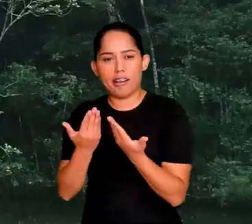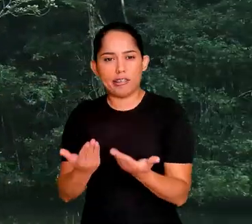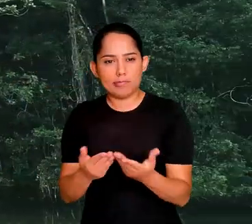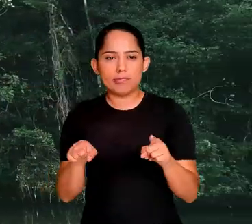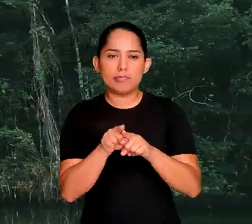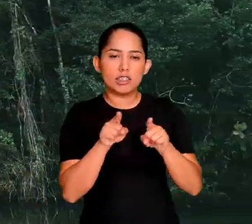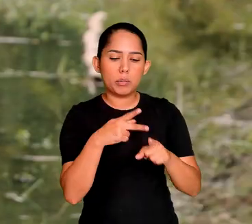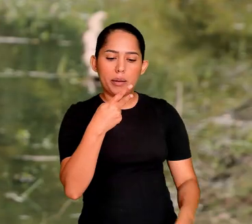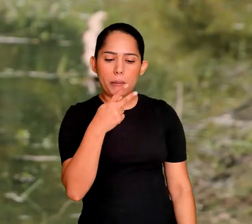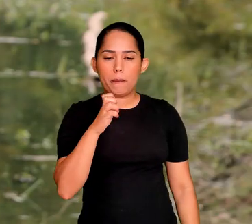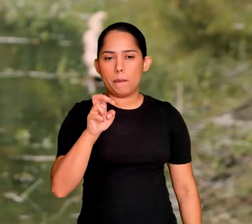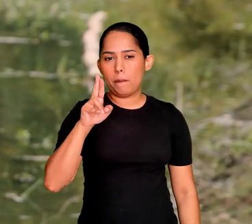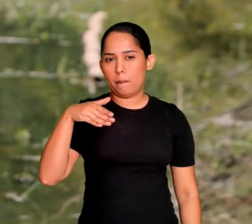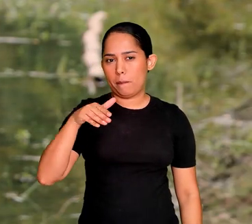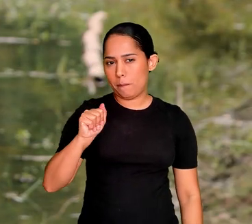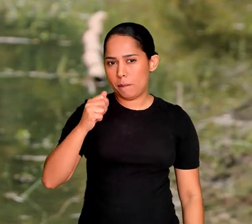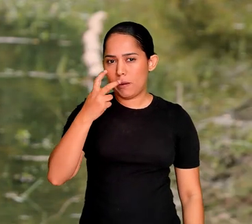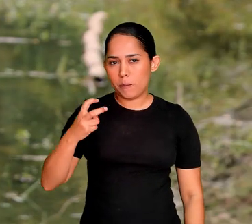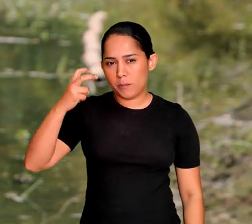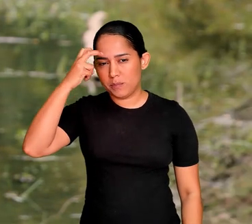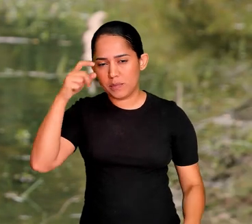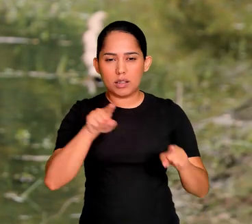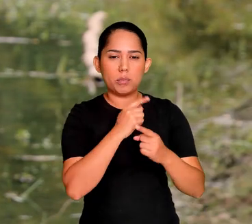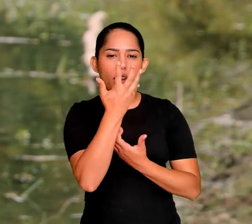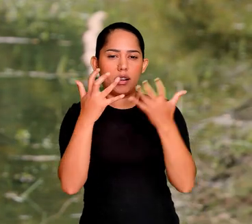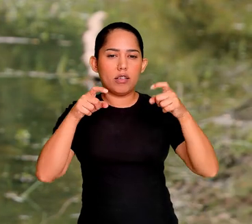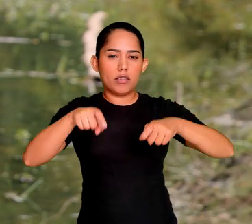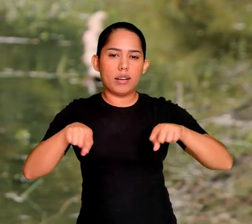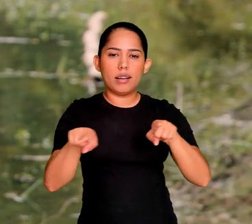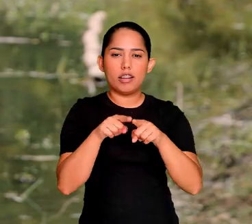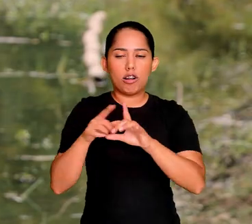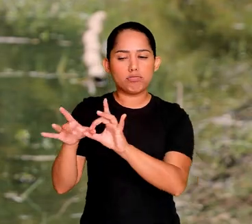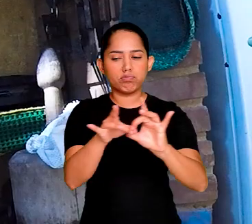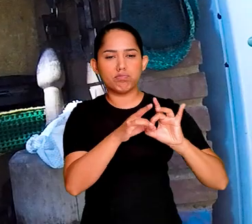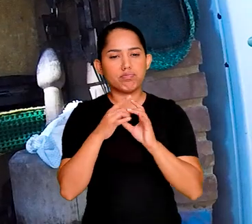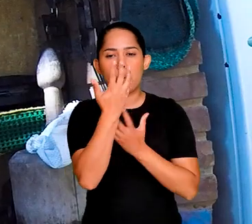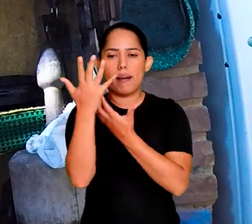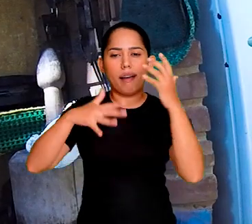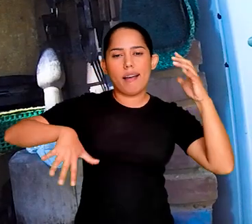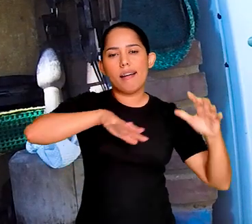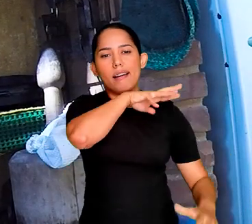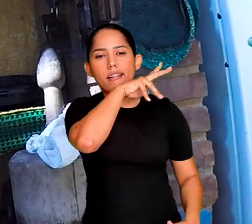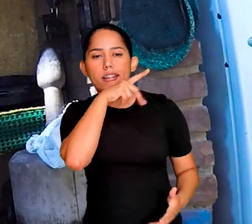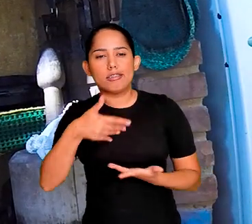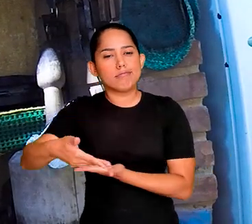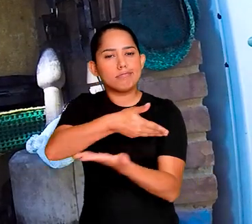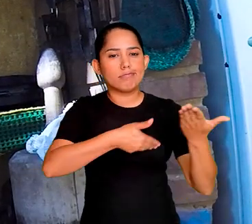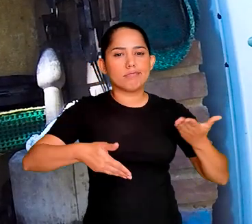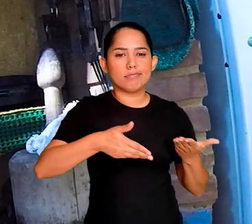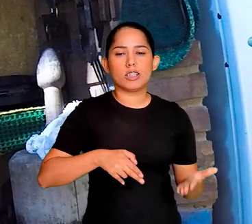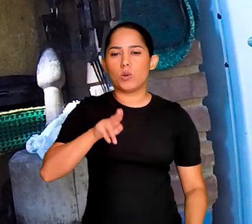permacultura, à agrofloresta, essa integração da natureza, do ser humano com os animais, com a paisagem. E o OAI, no